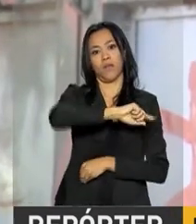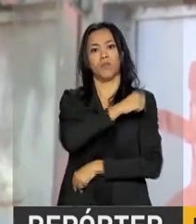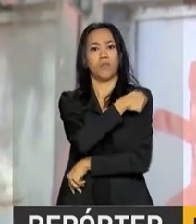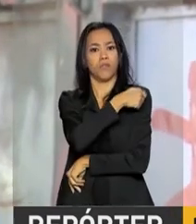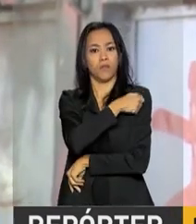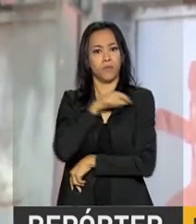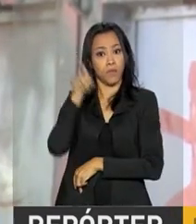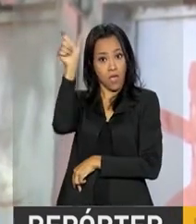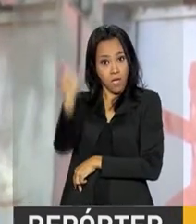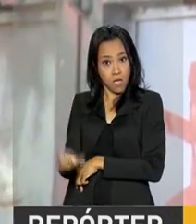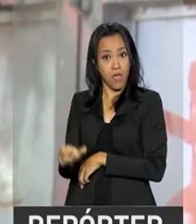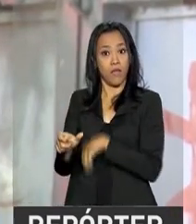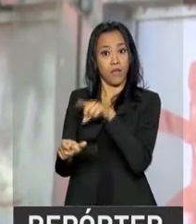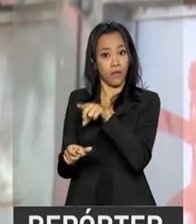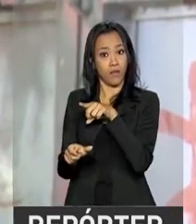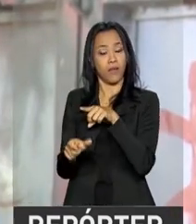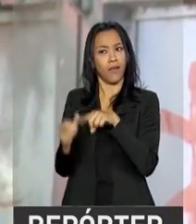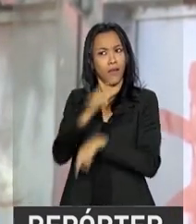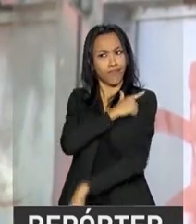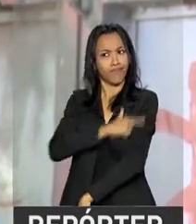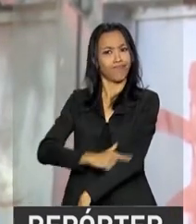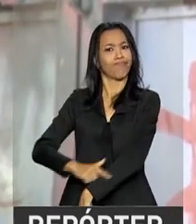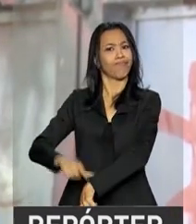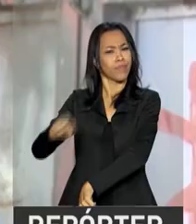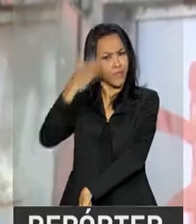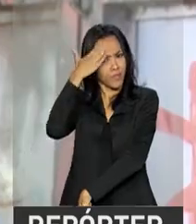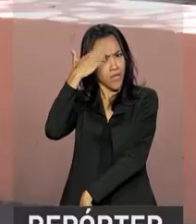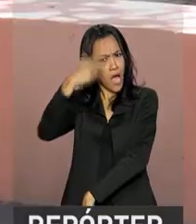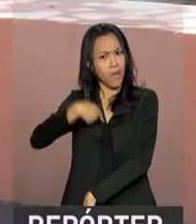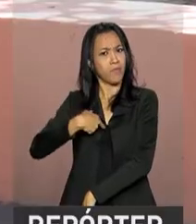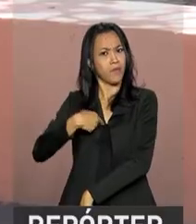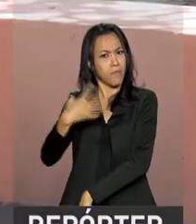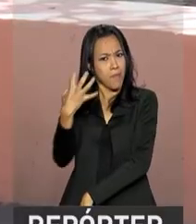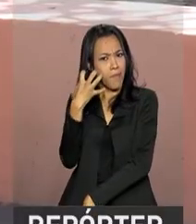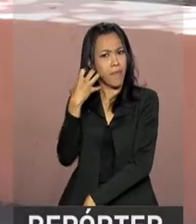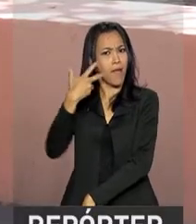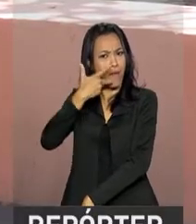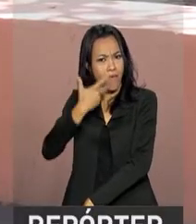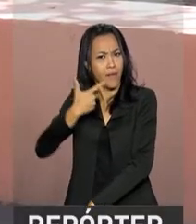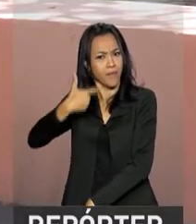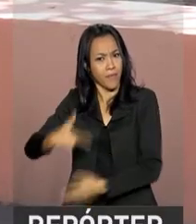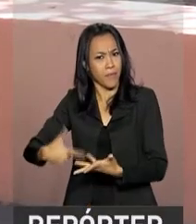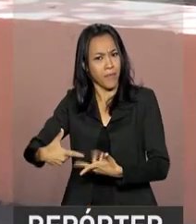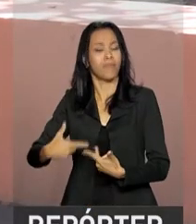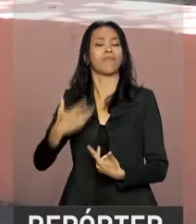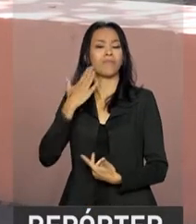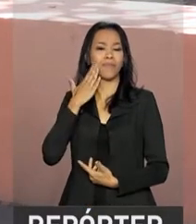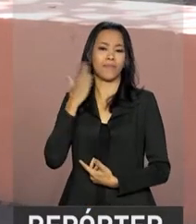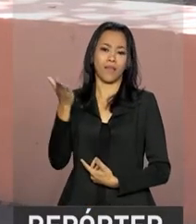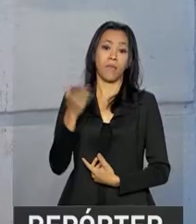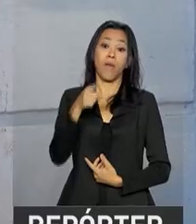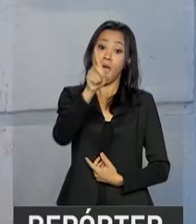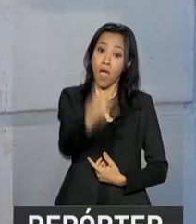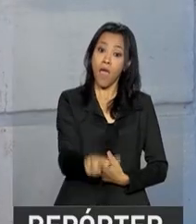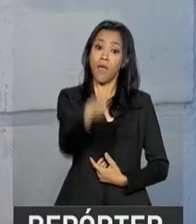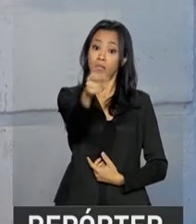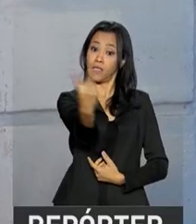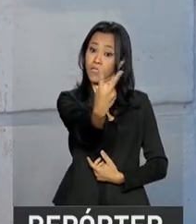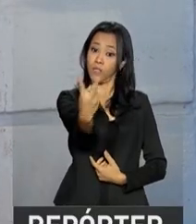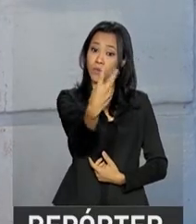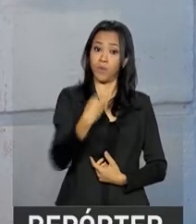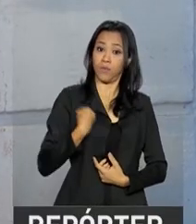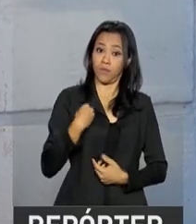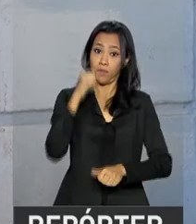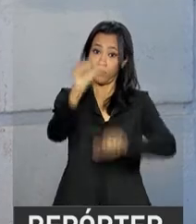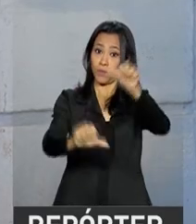cara gentil mas também sabe da bronca e foi assim mudando vidas como a de felipe e daniele